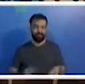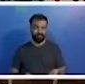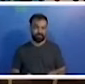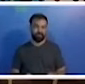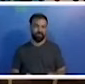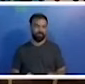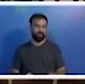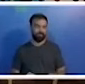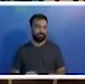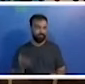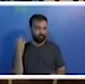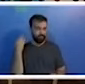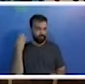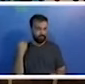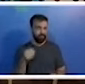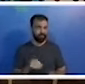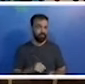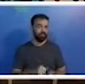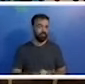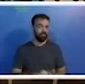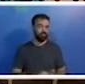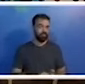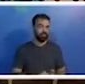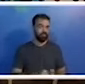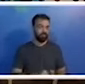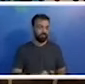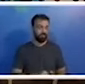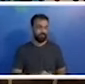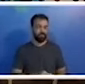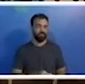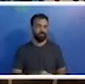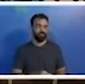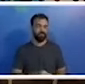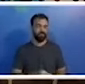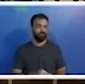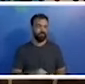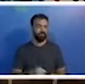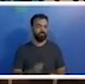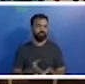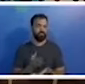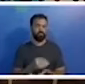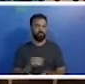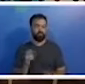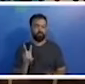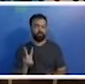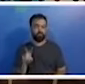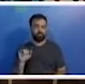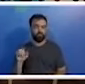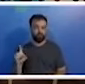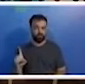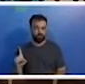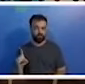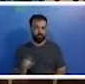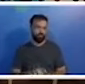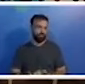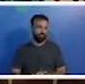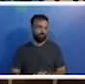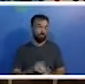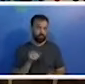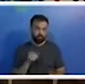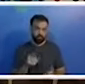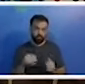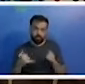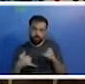vocês se lembram que ontem nós fizemos uma tarefa na apostila Olhem só era na página 21 você e os colegas brincaram de